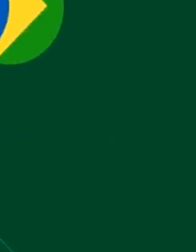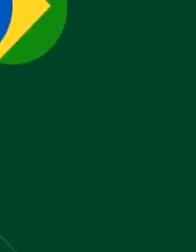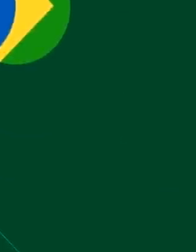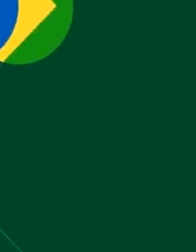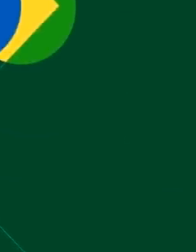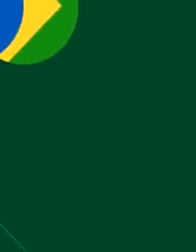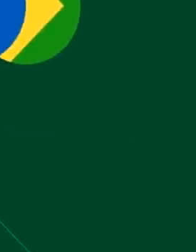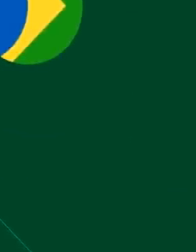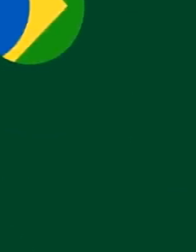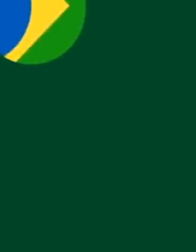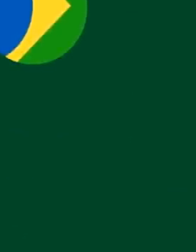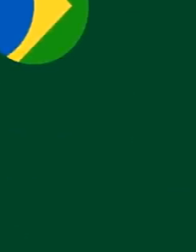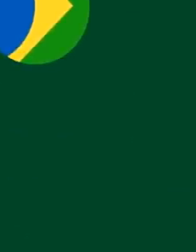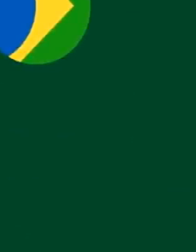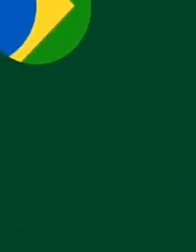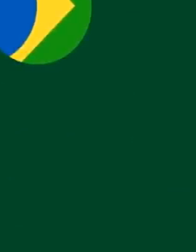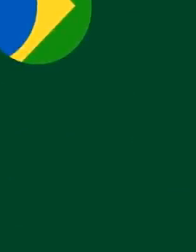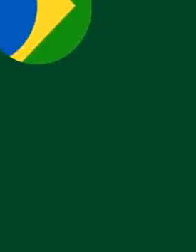Momento Saúde.